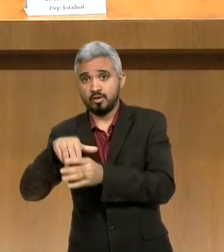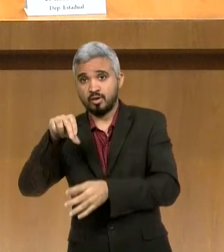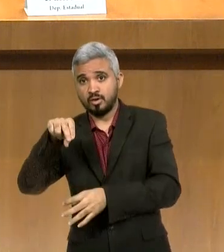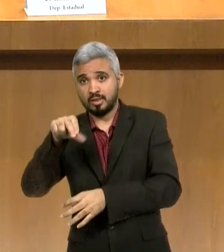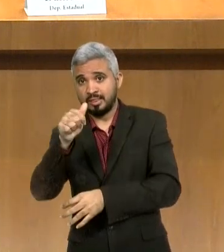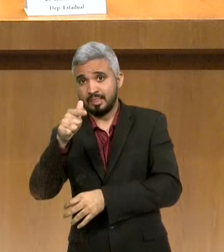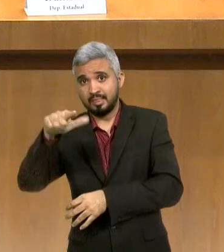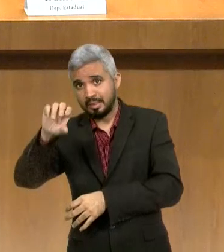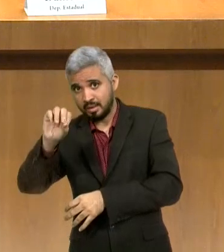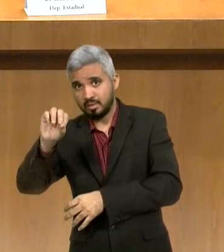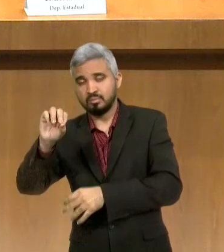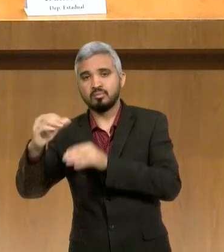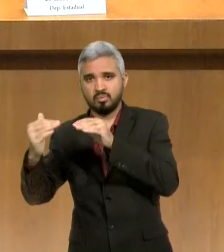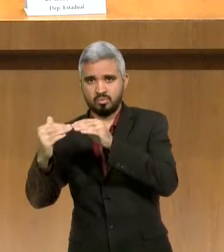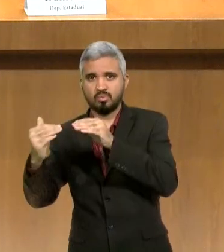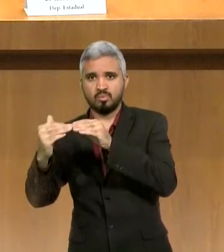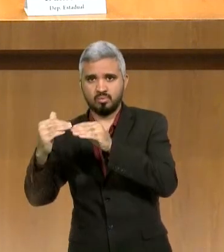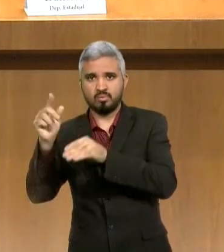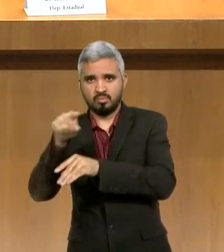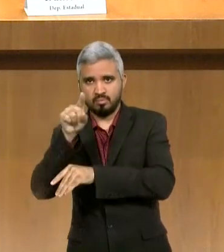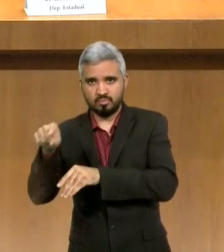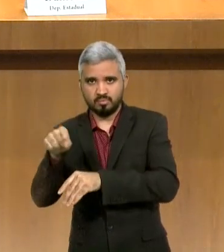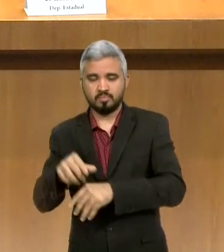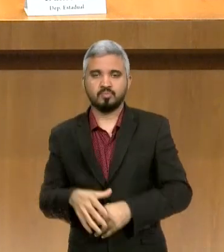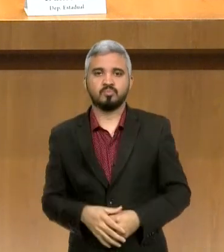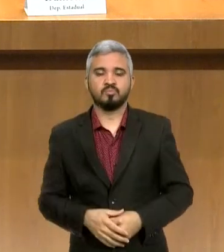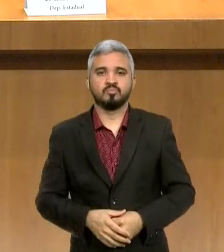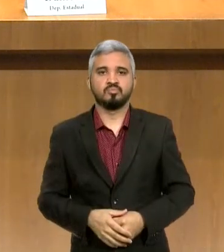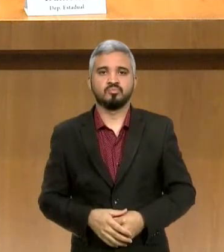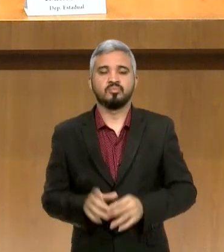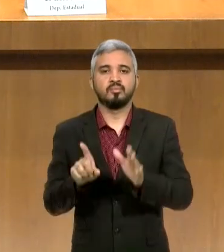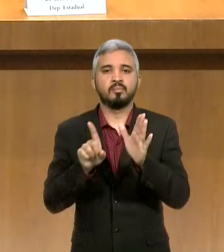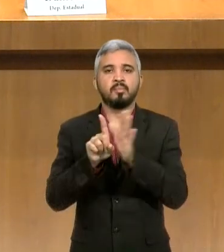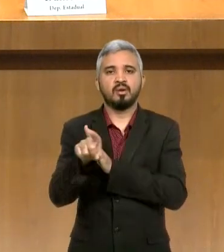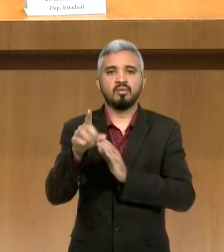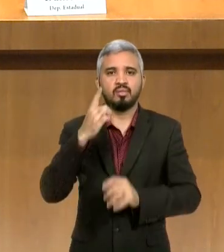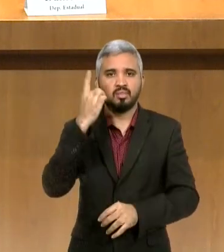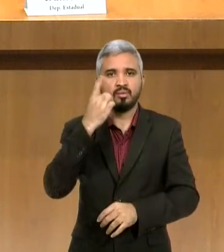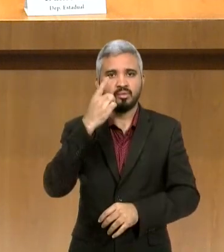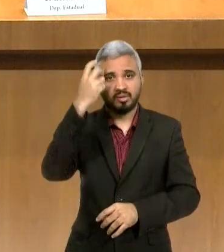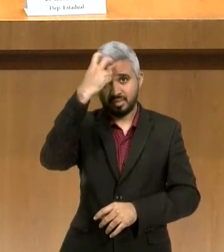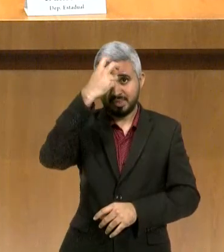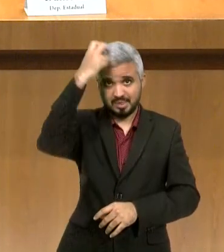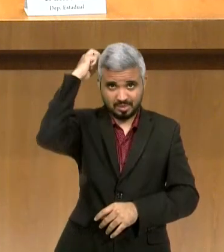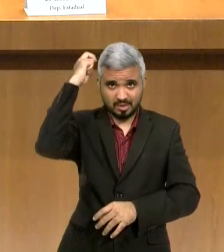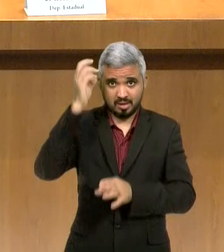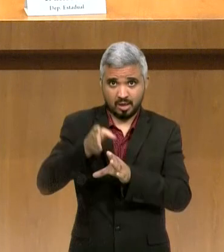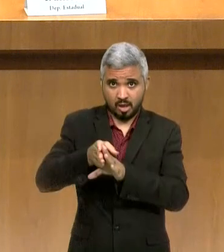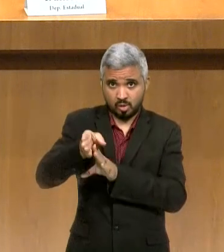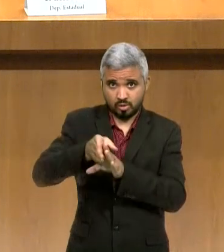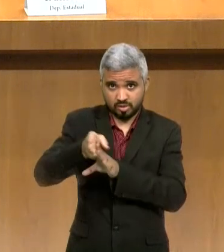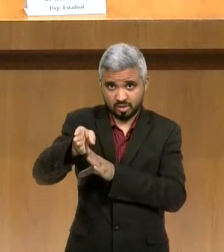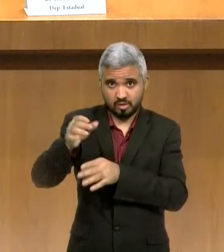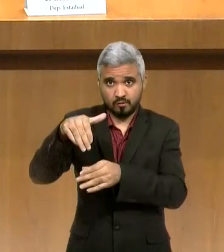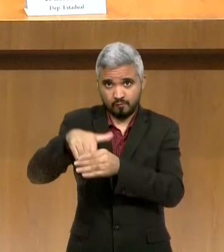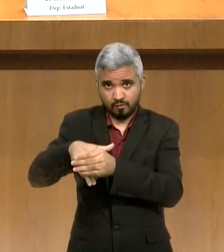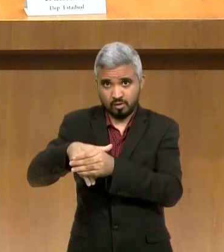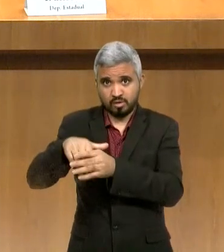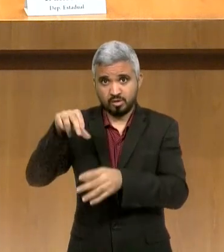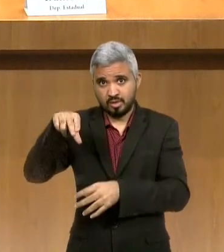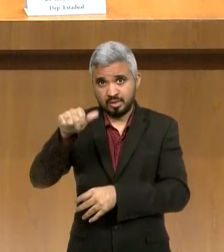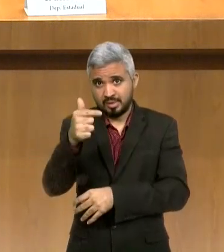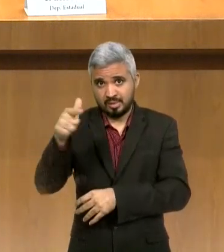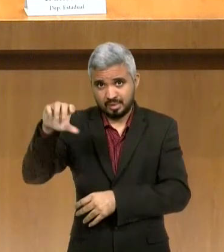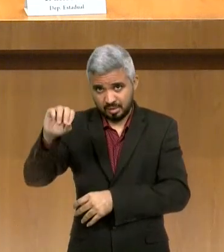veto. Como recomenda o deputado Neto, recomenda o voto não, deputado? É pela manutenção